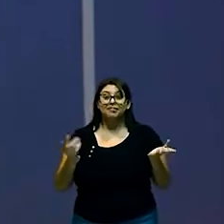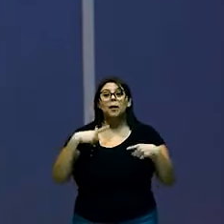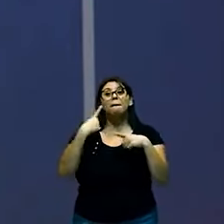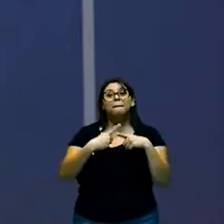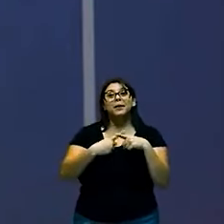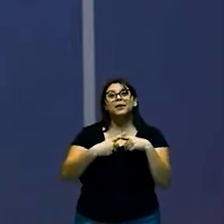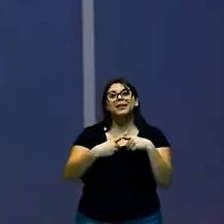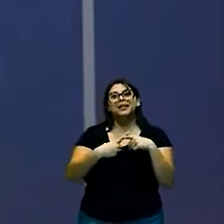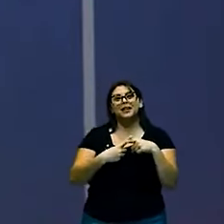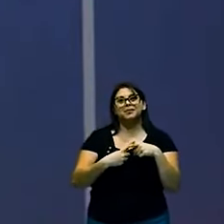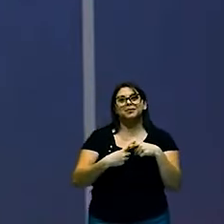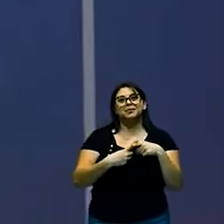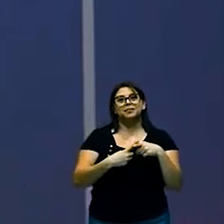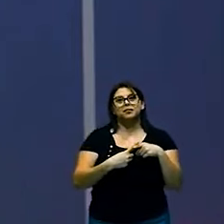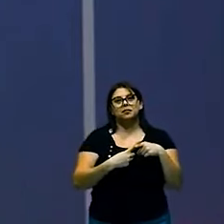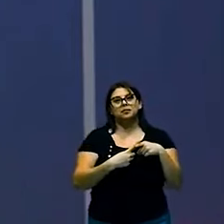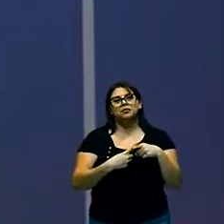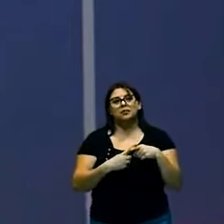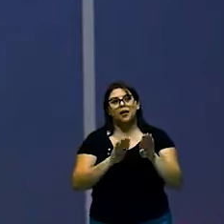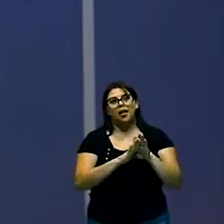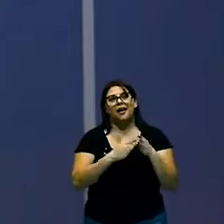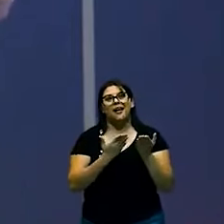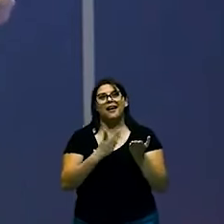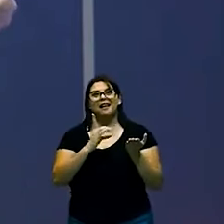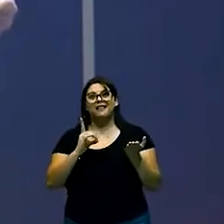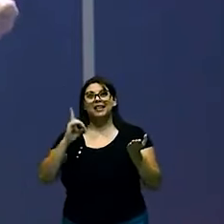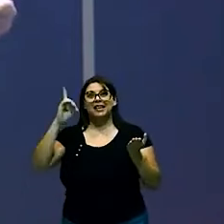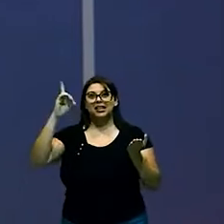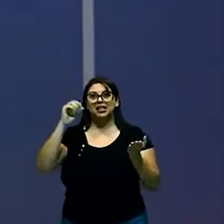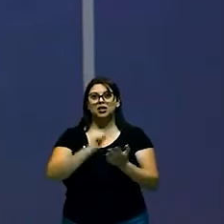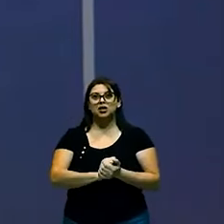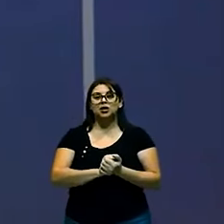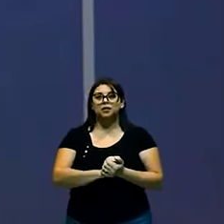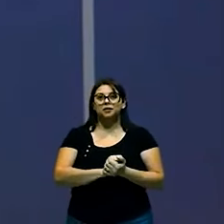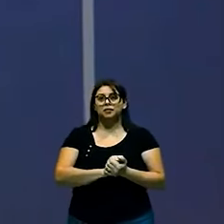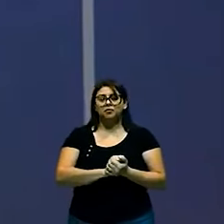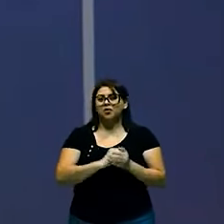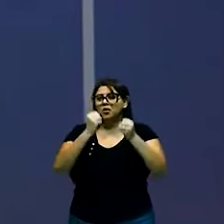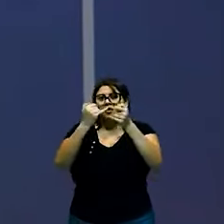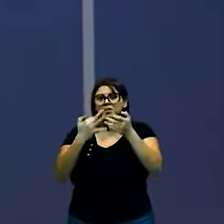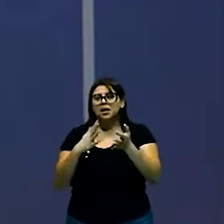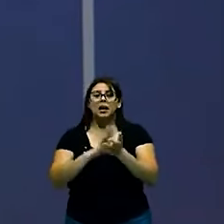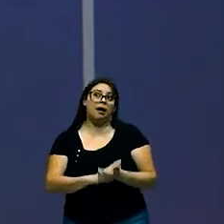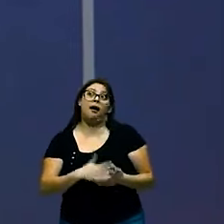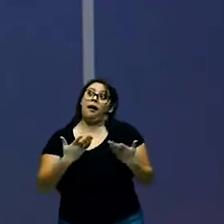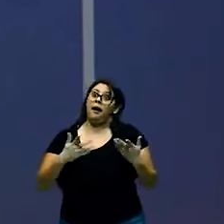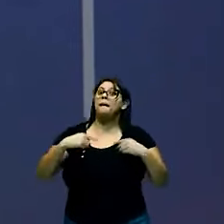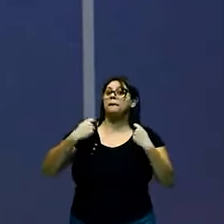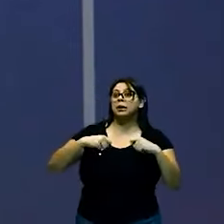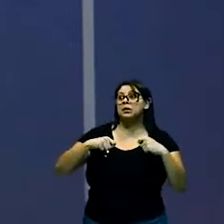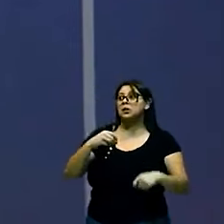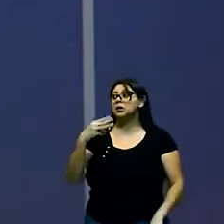não norteia essas questões. A Bíblia não diz que tem que ser cada 30 dias, cada 3 meses. Alguns irmãos